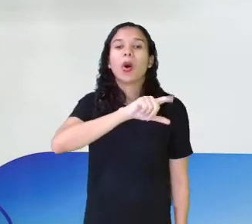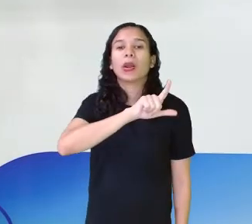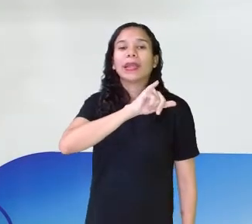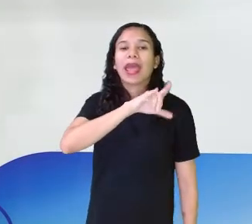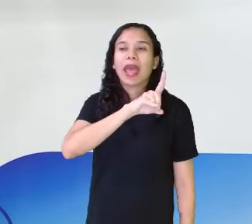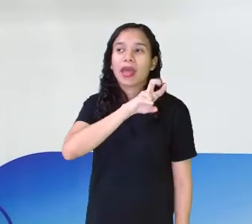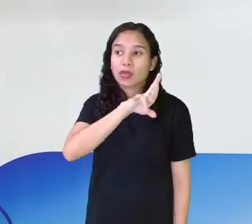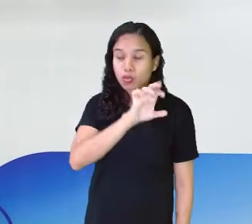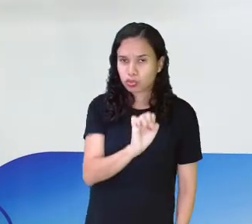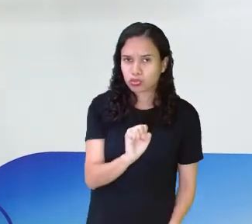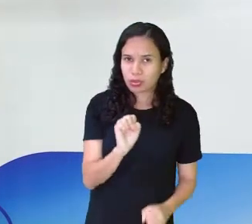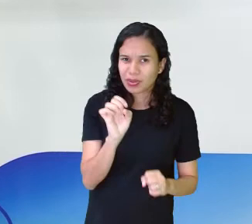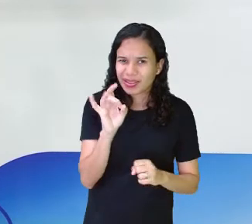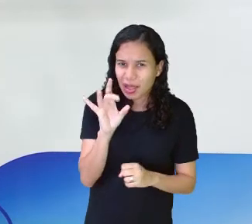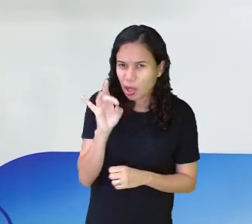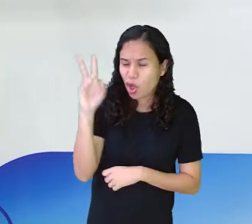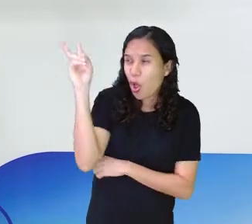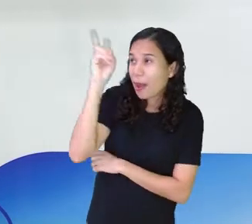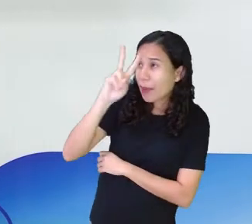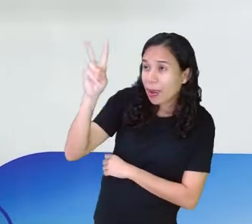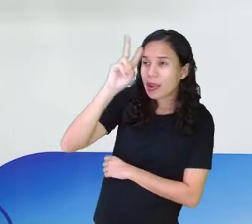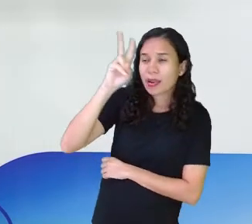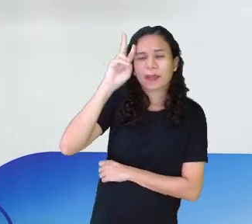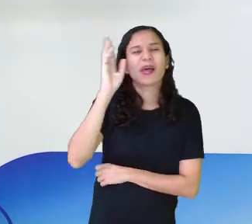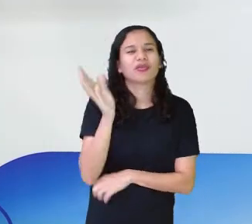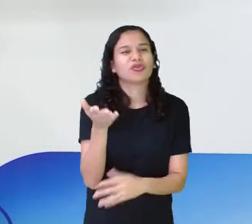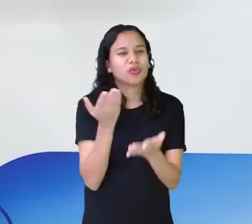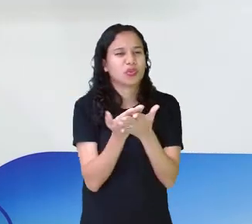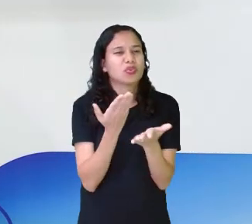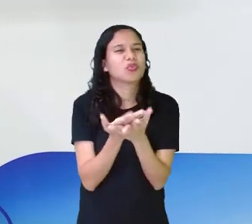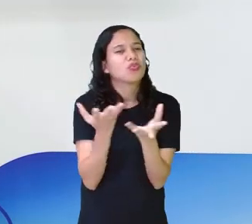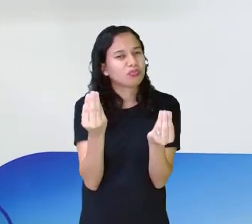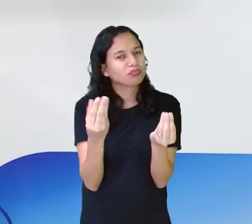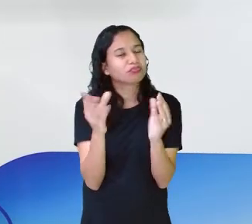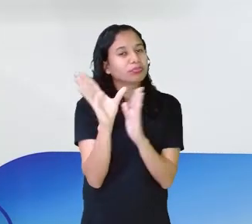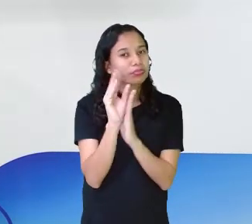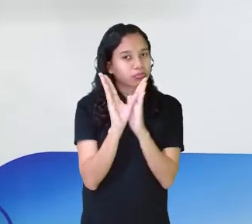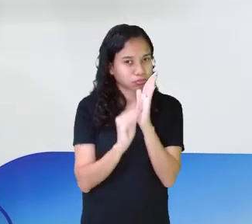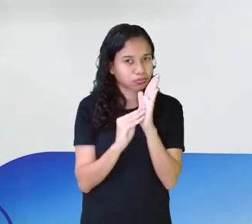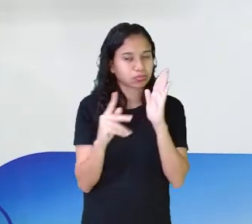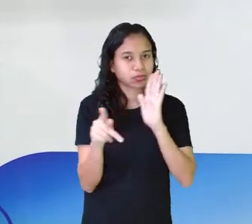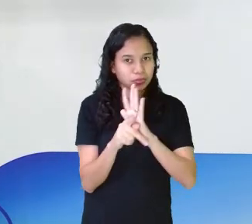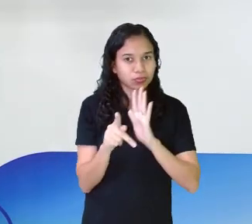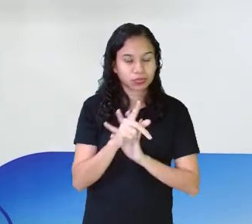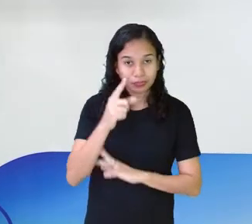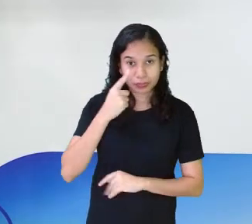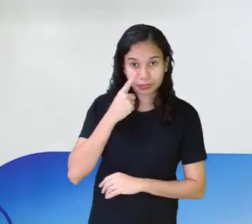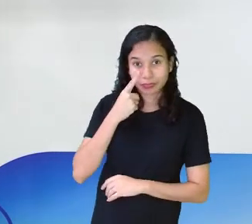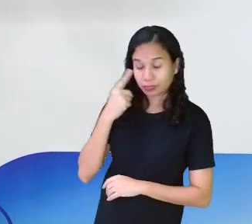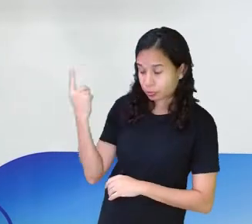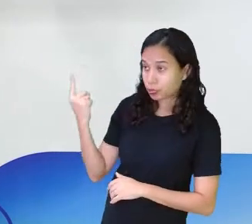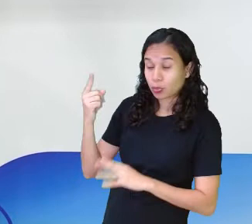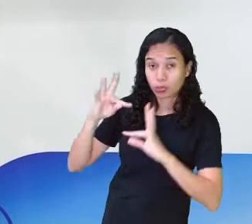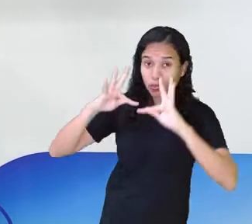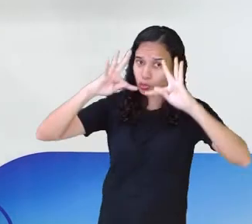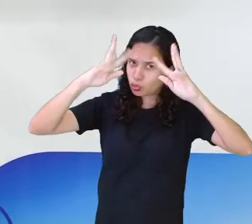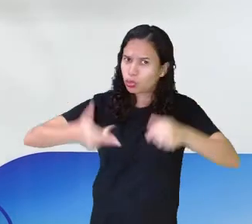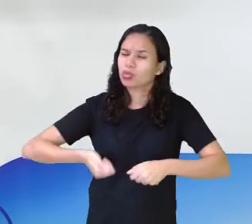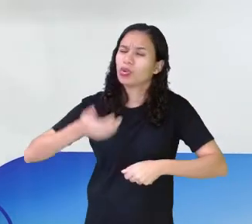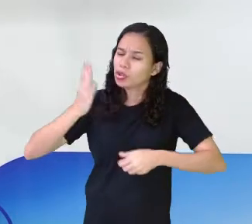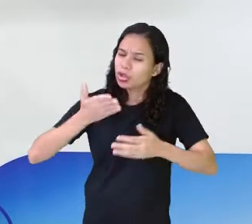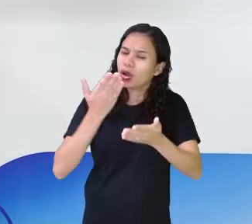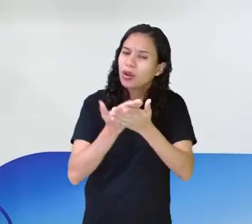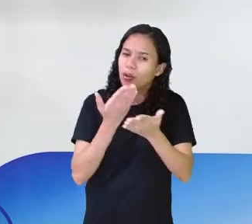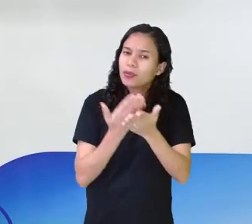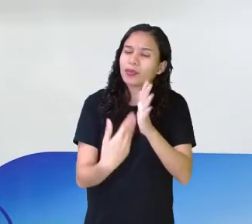beleza? Isso só foi uma retomada, né? Porque a gente já trabalhou bastante isso. Figura plana, sólido geométrico, poliedro,